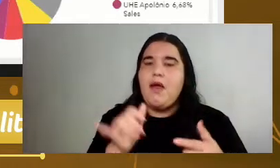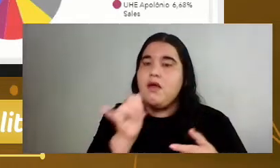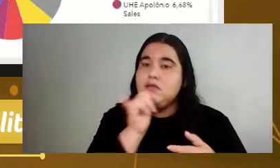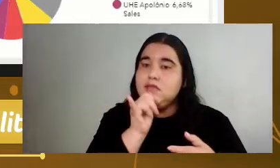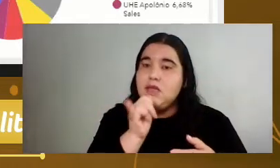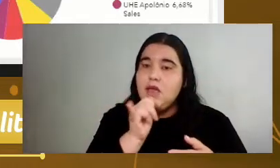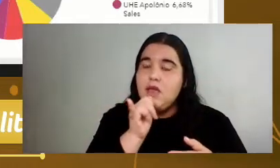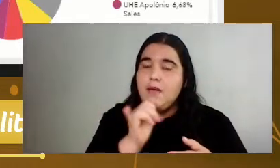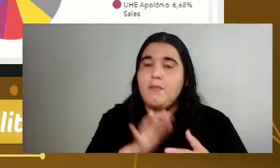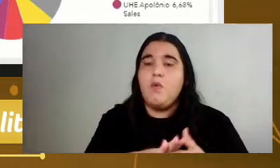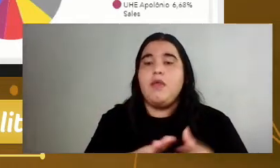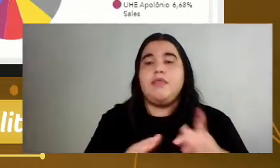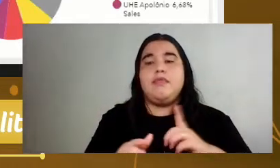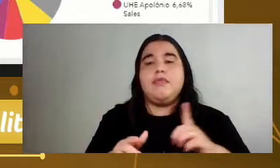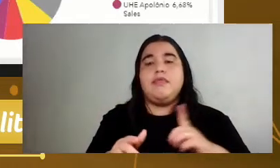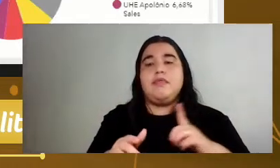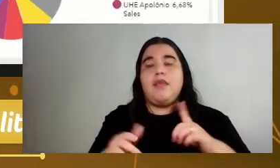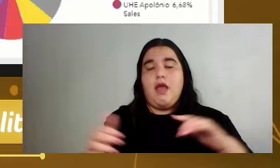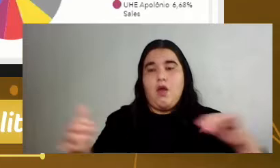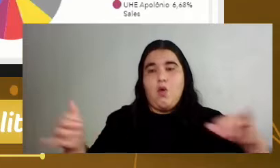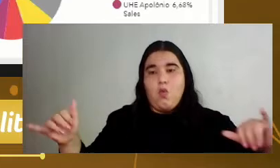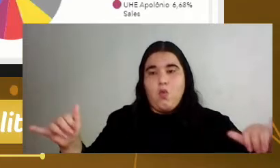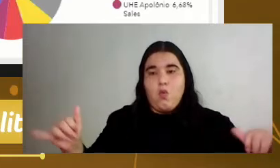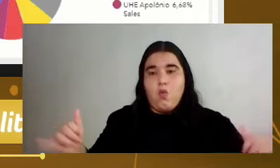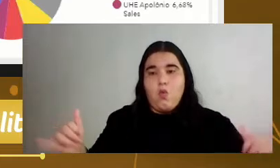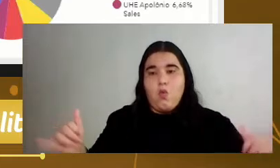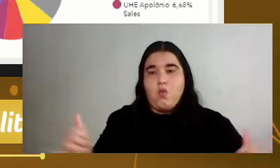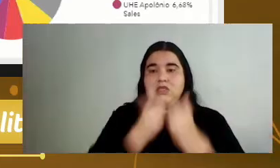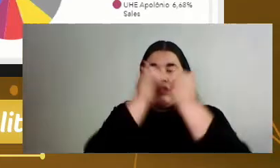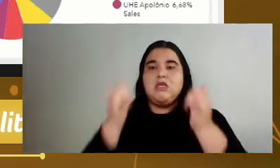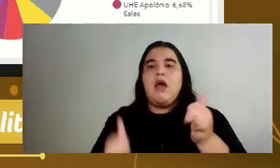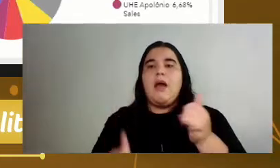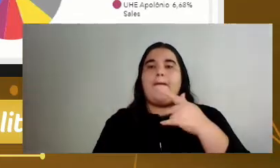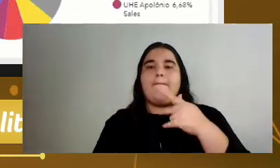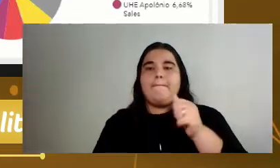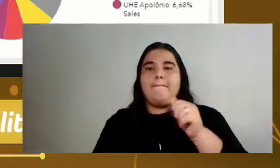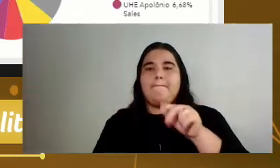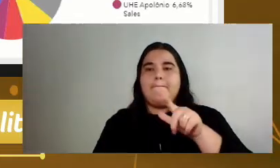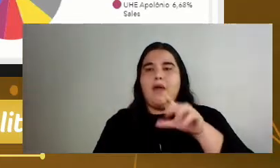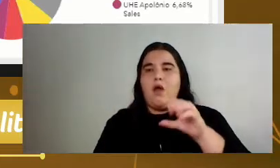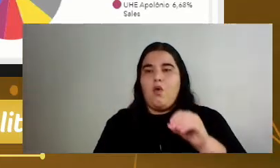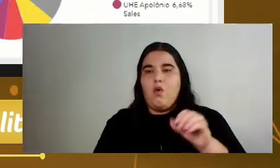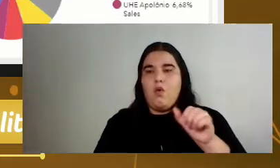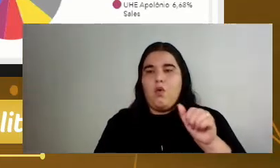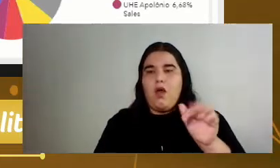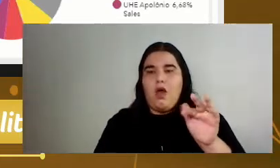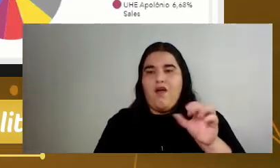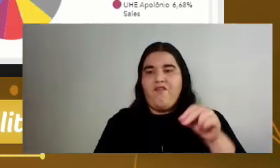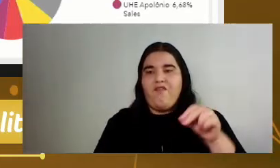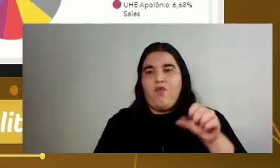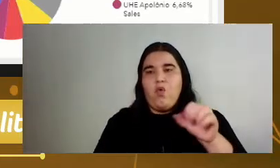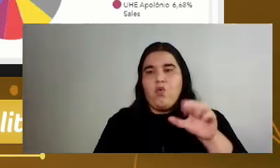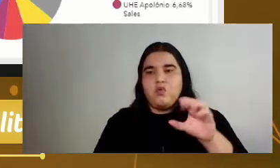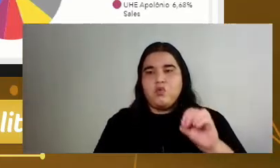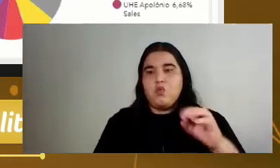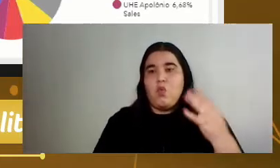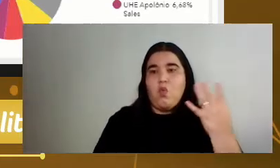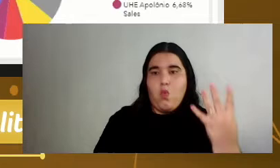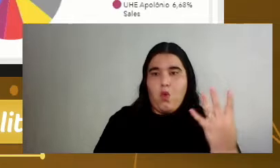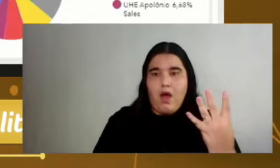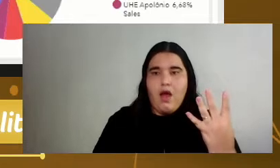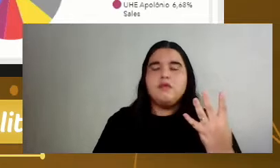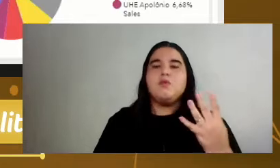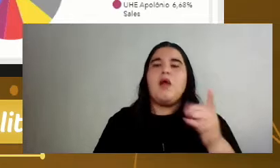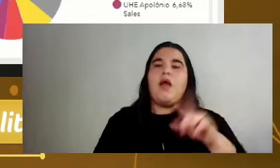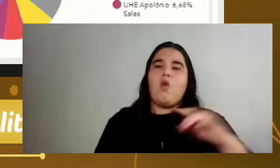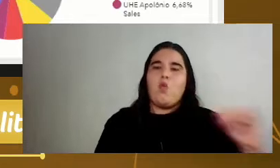das usinas nossa, Paulo Afonso 4. Vamos simular a Paulo Afonso. Paulo Afonso 4, por exemplo. Eu vou